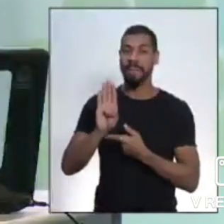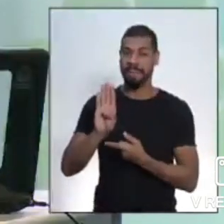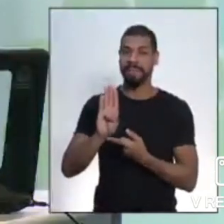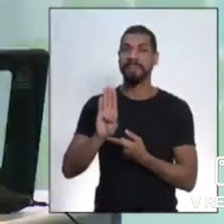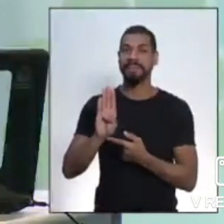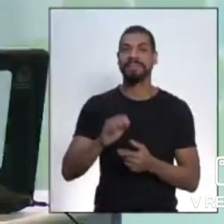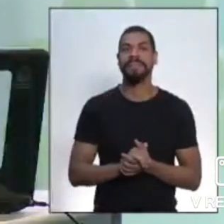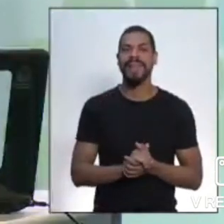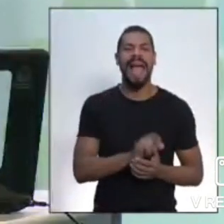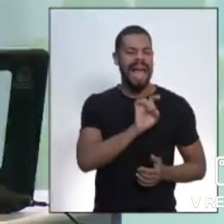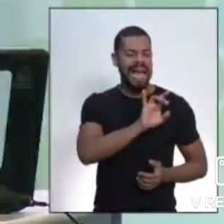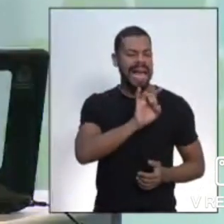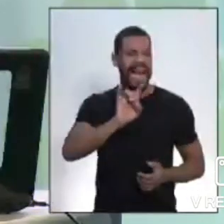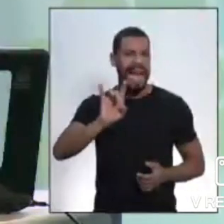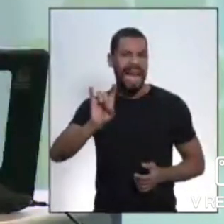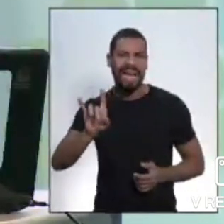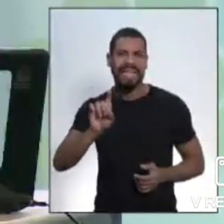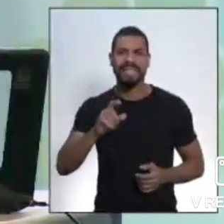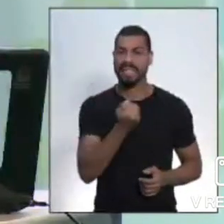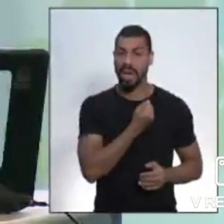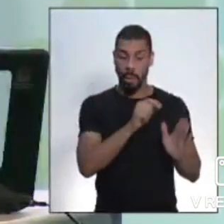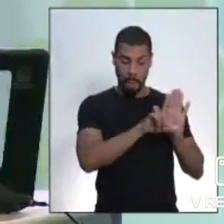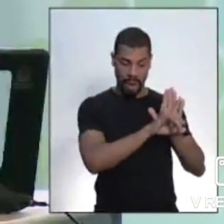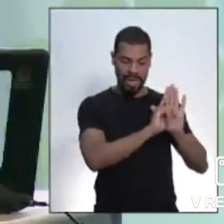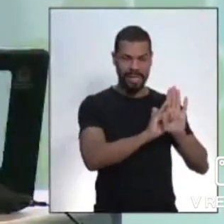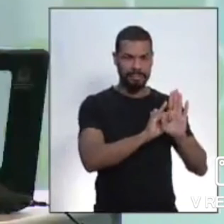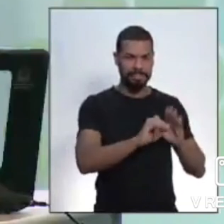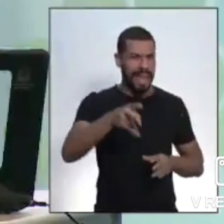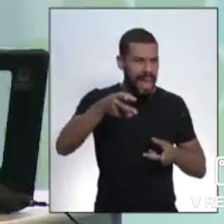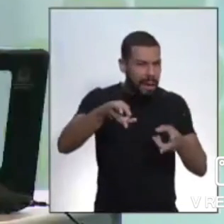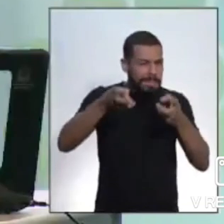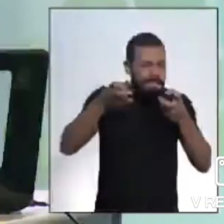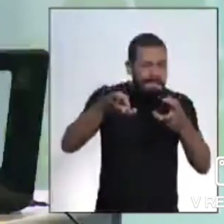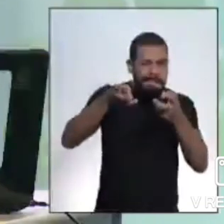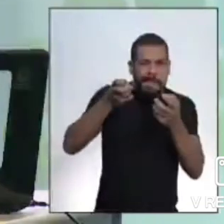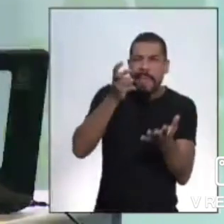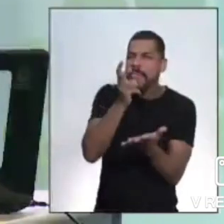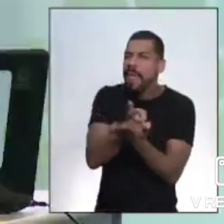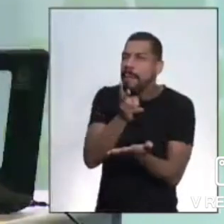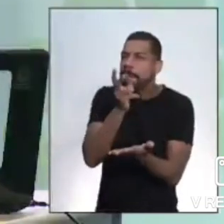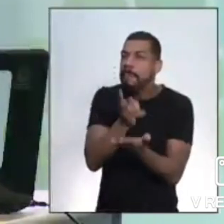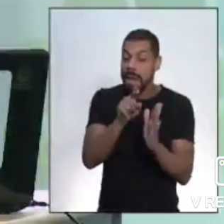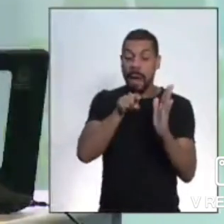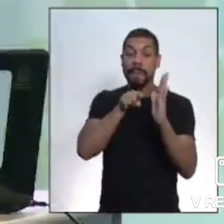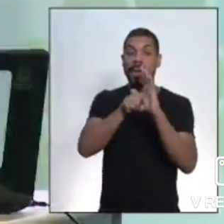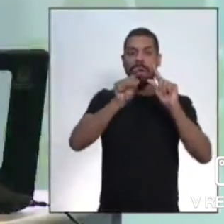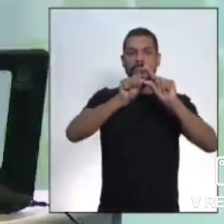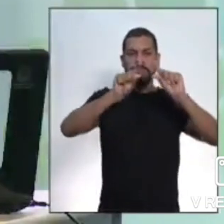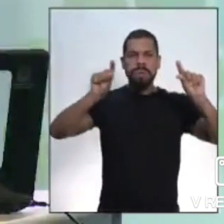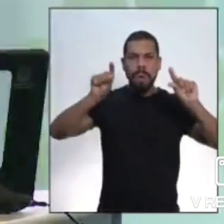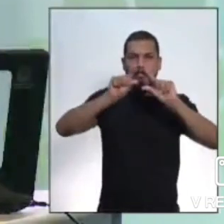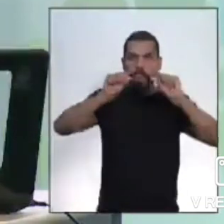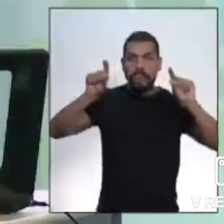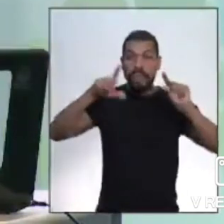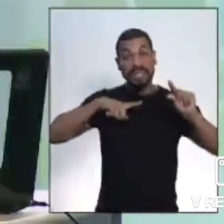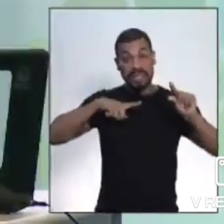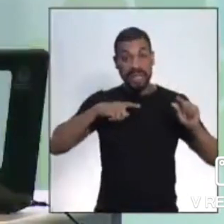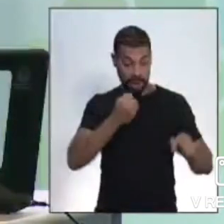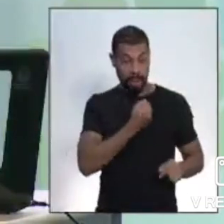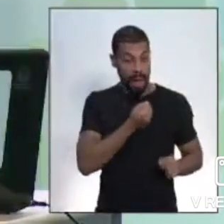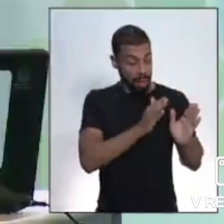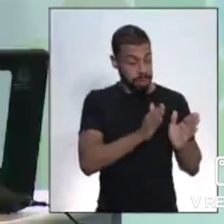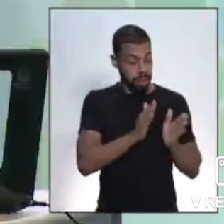cada um tinha uma lei fundamental. Reparem sempre, prestem atenção nos enunciados. Se existe uma sequência, ela